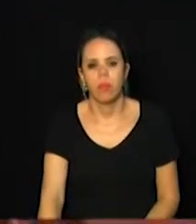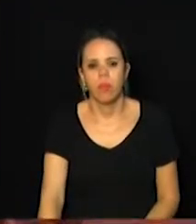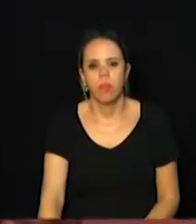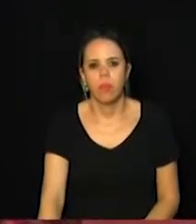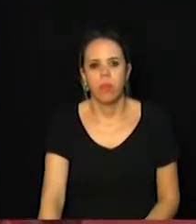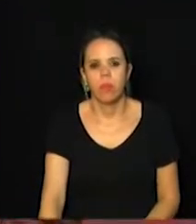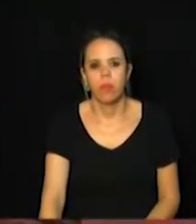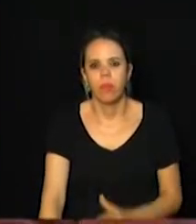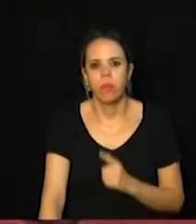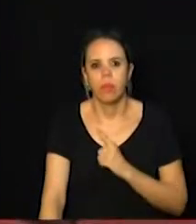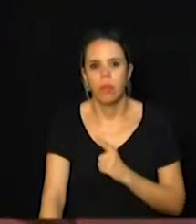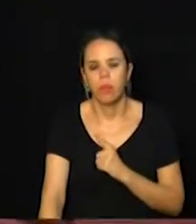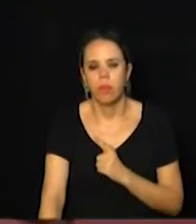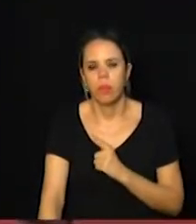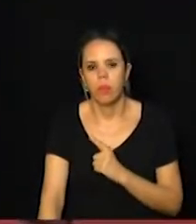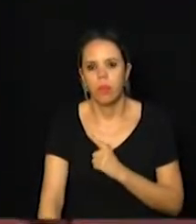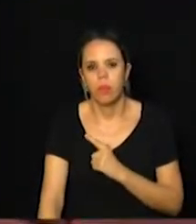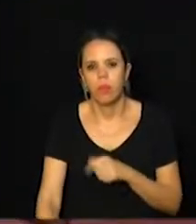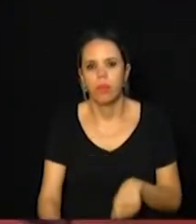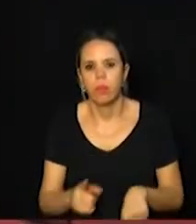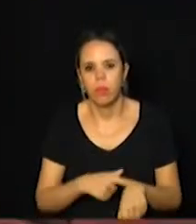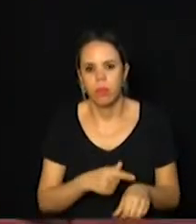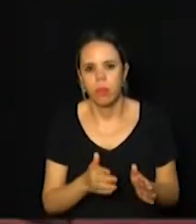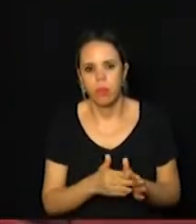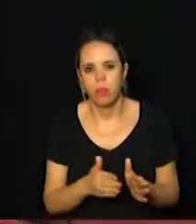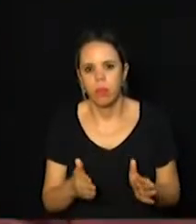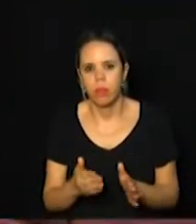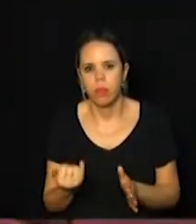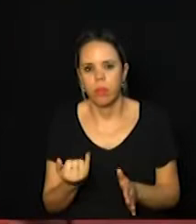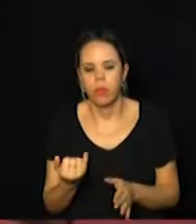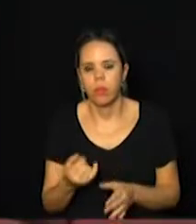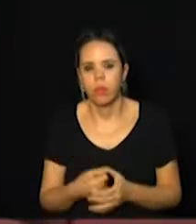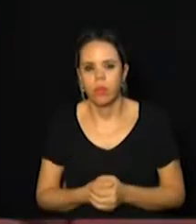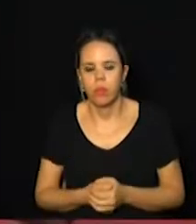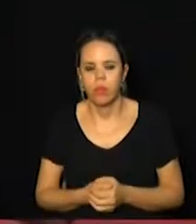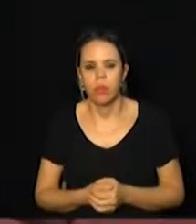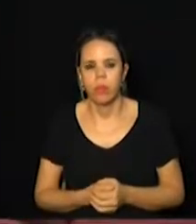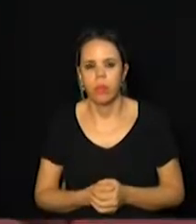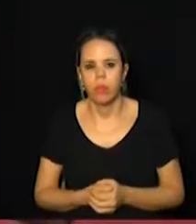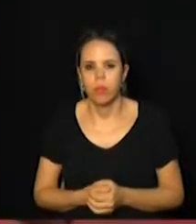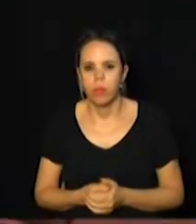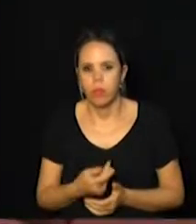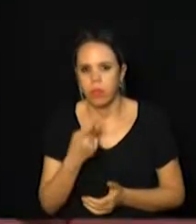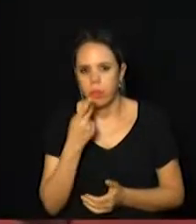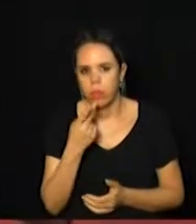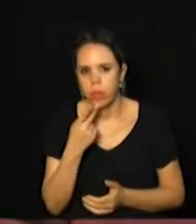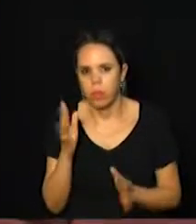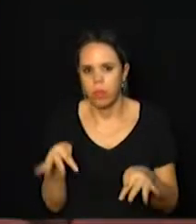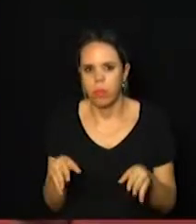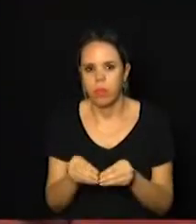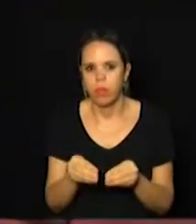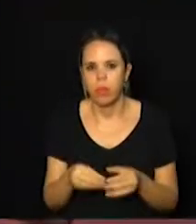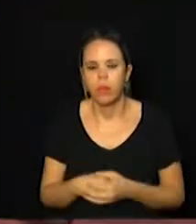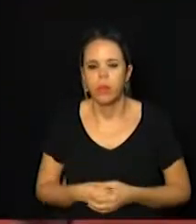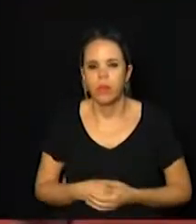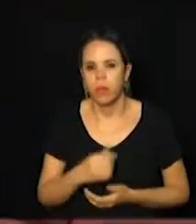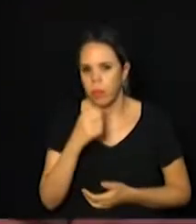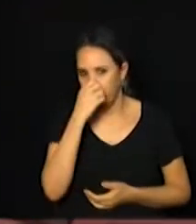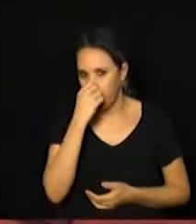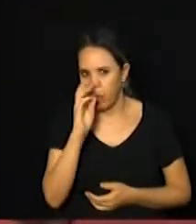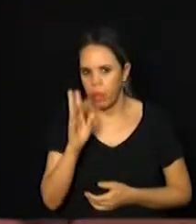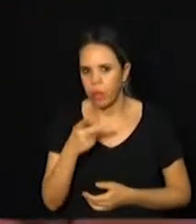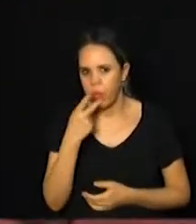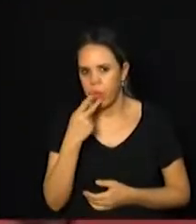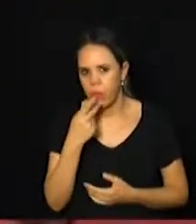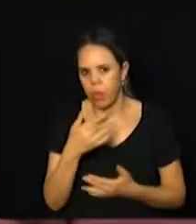nós temos ainda o tempo sobrando levou-me que finalizando acho que já